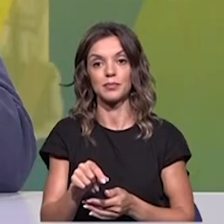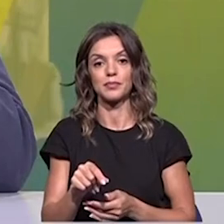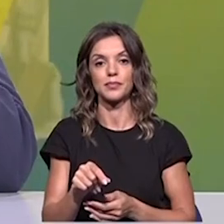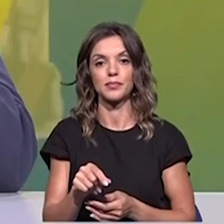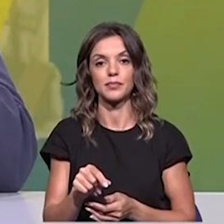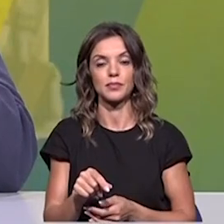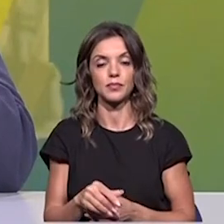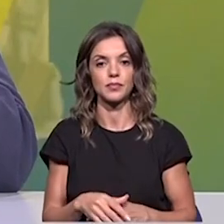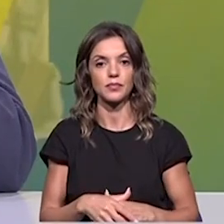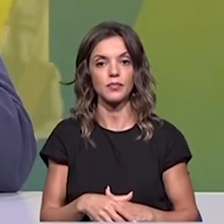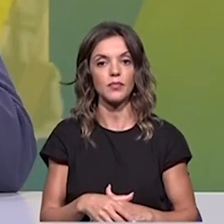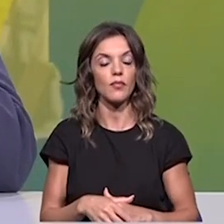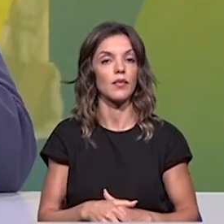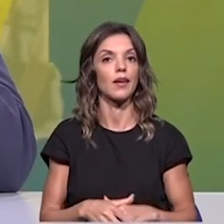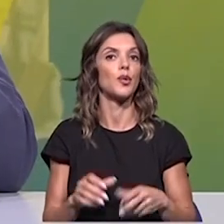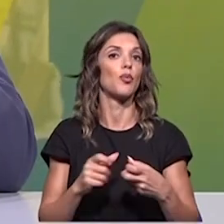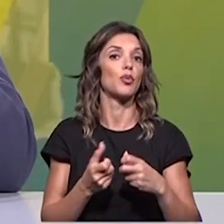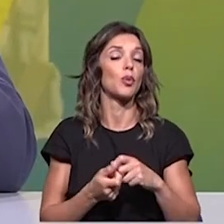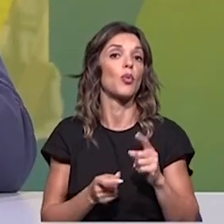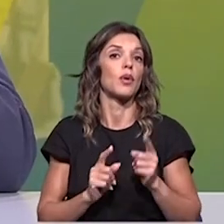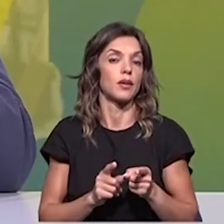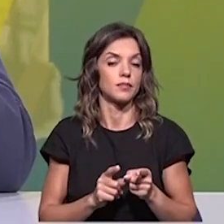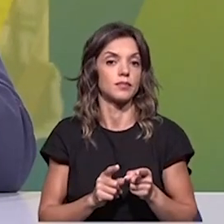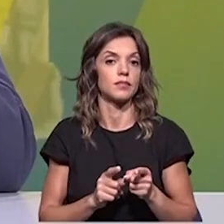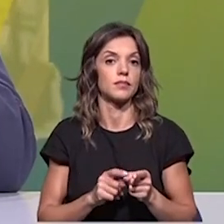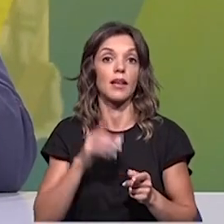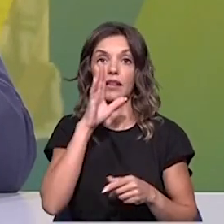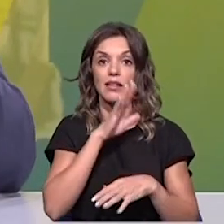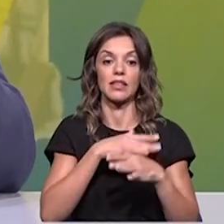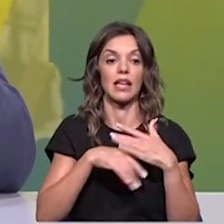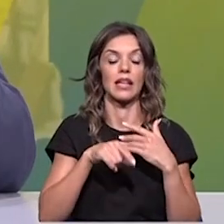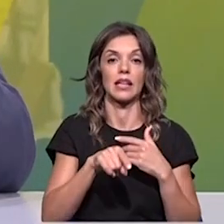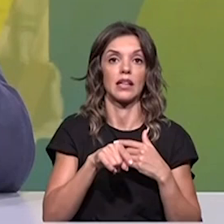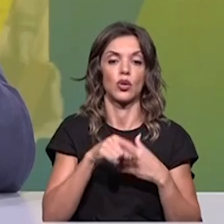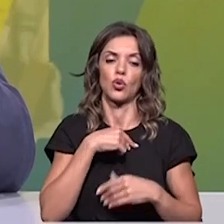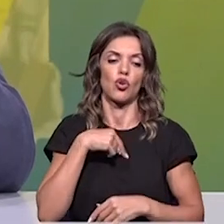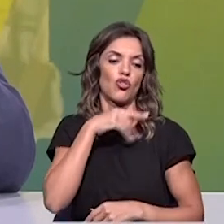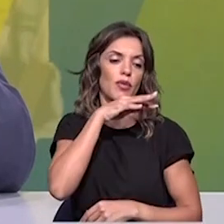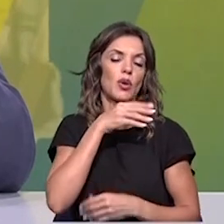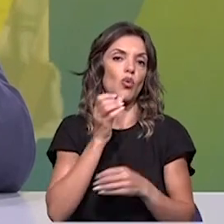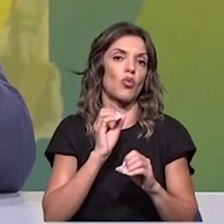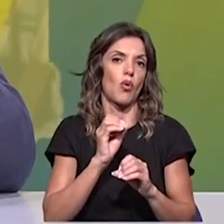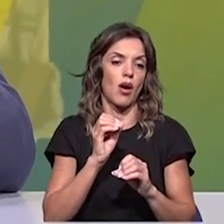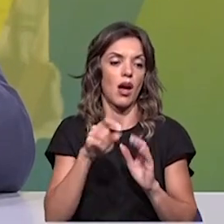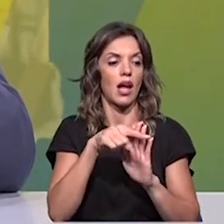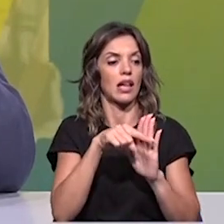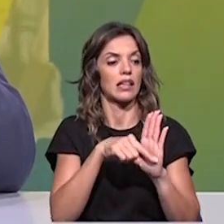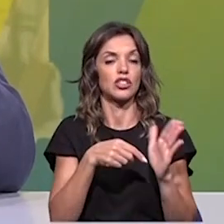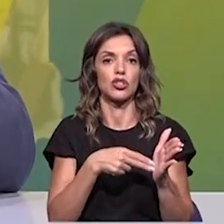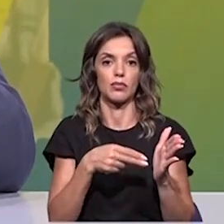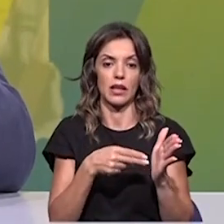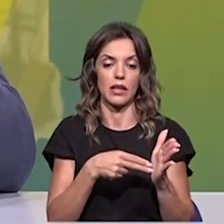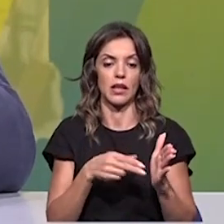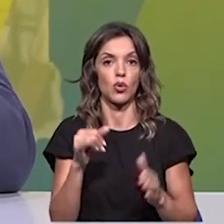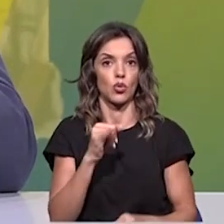o problema é assim se fizesse isso nós não tínhamos famílias na lista de espera no instituto de habitação da madeira já